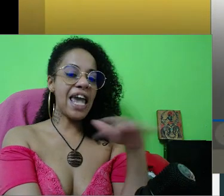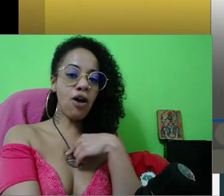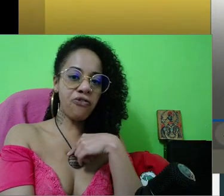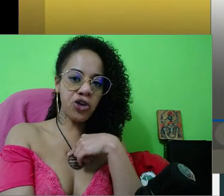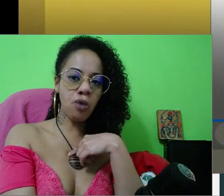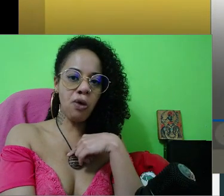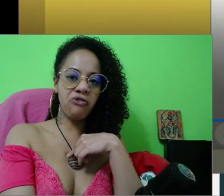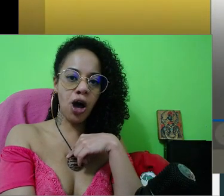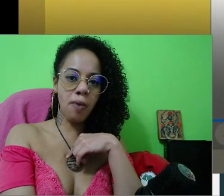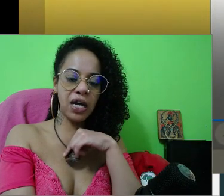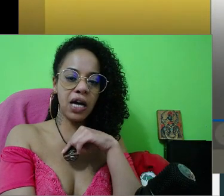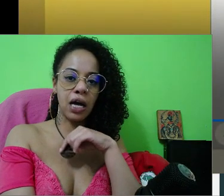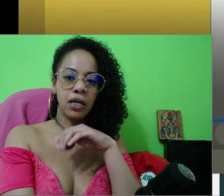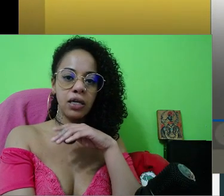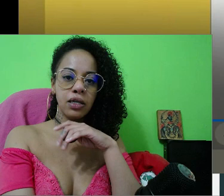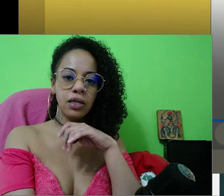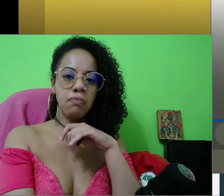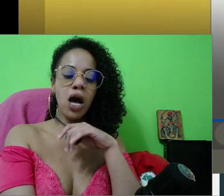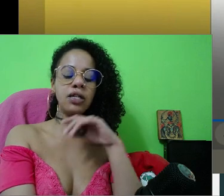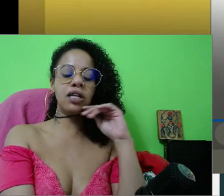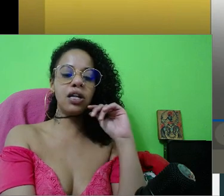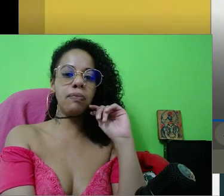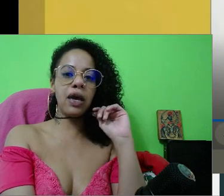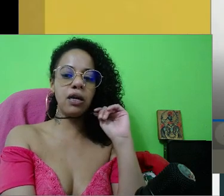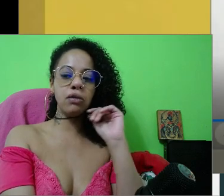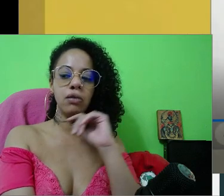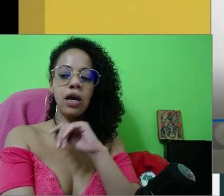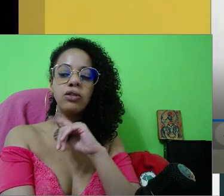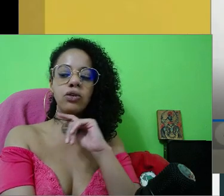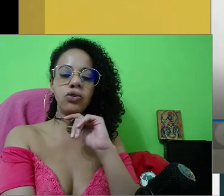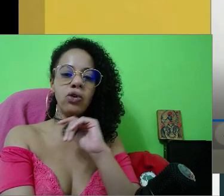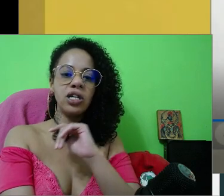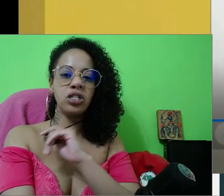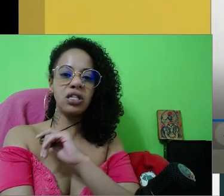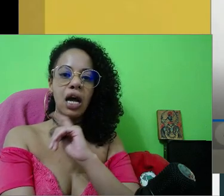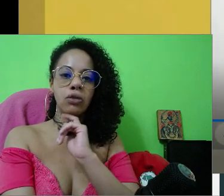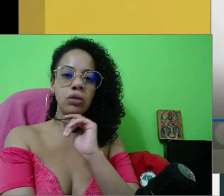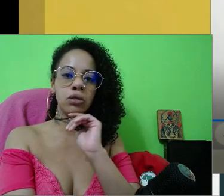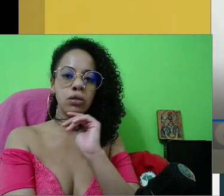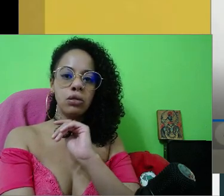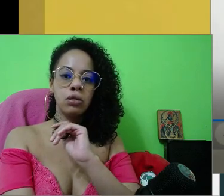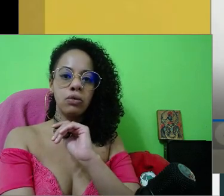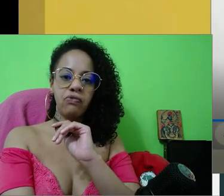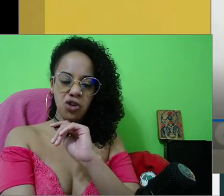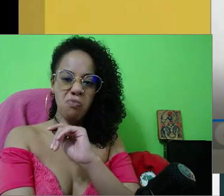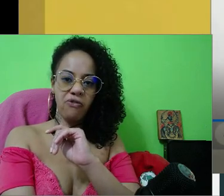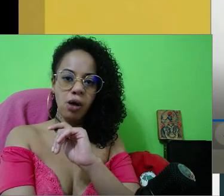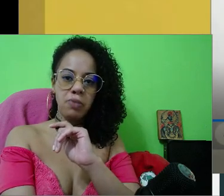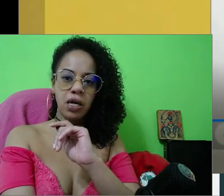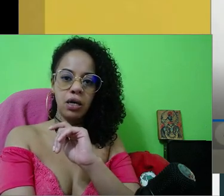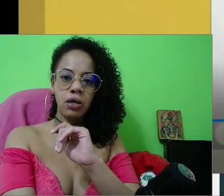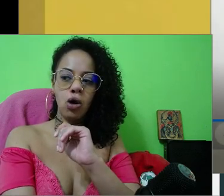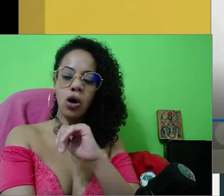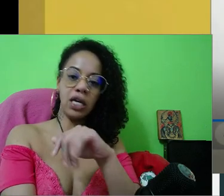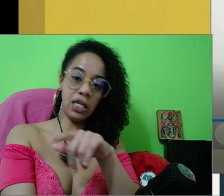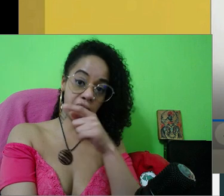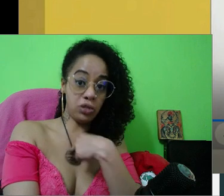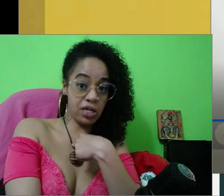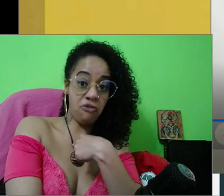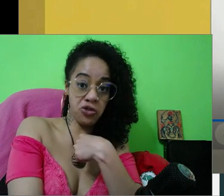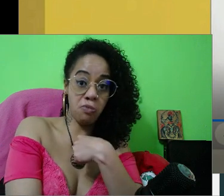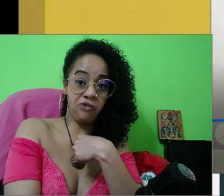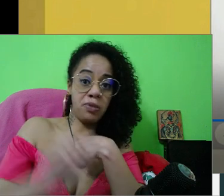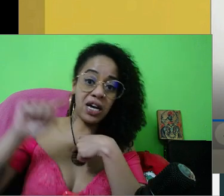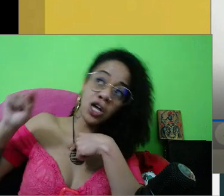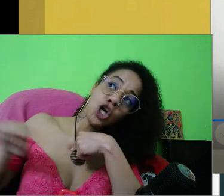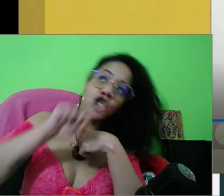eu fui homofóbica mostra também eu tenho tudo registrado fui homofóbica então